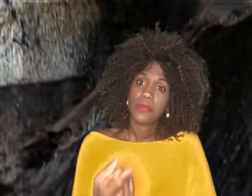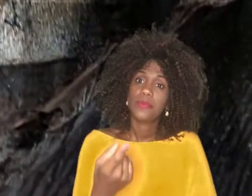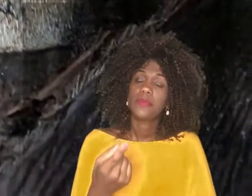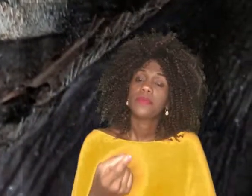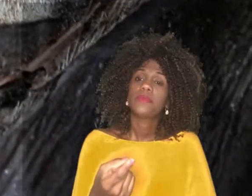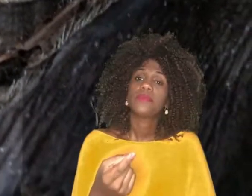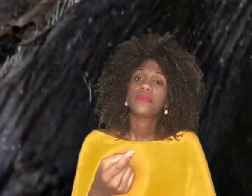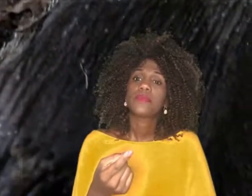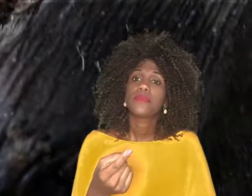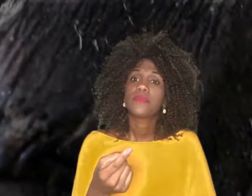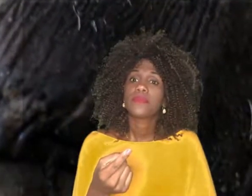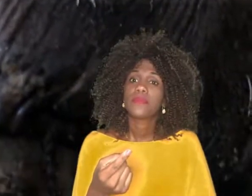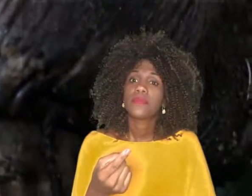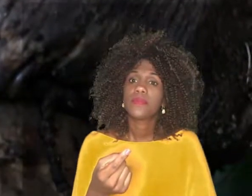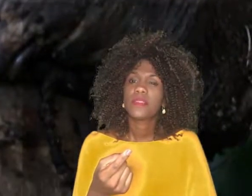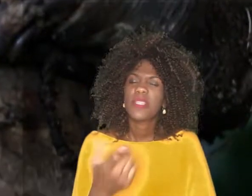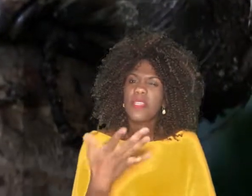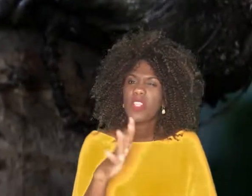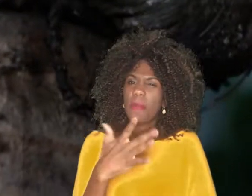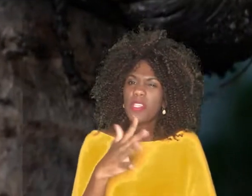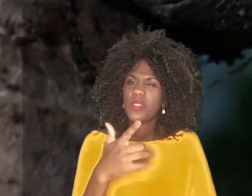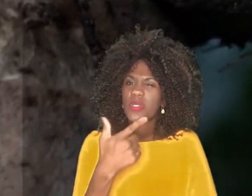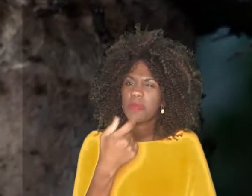Aí, em